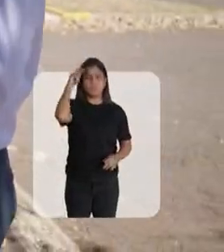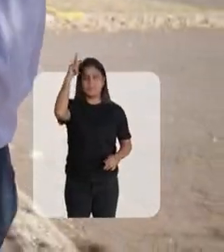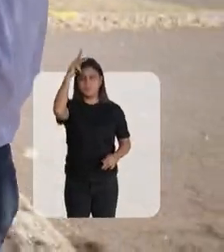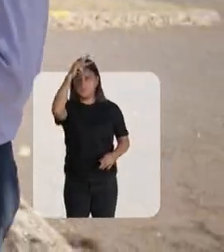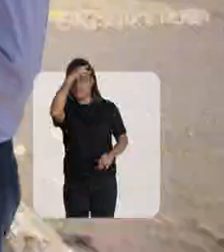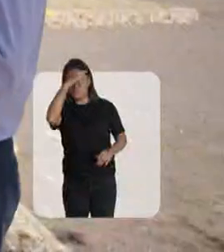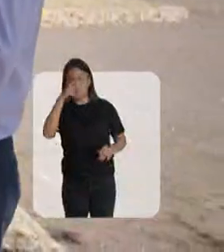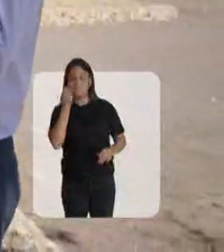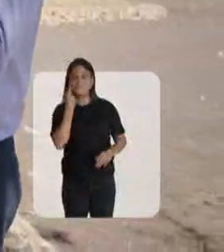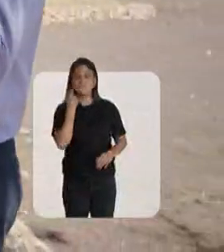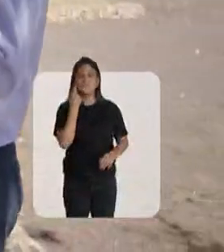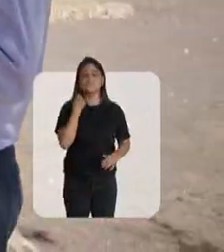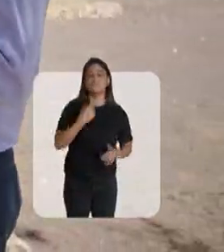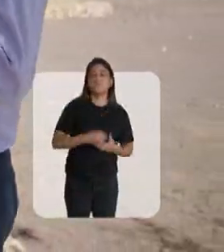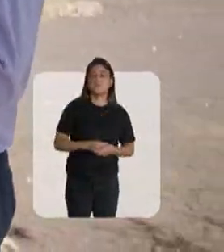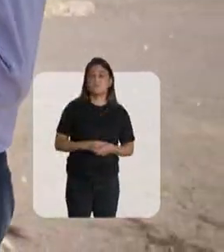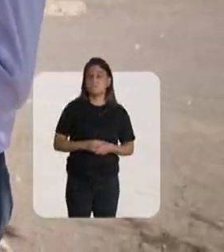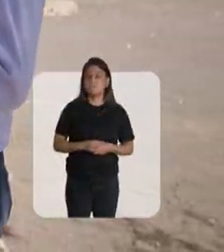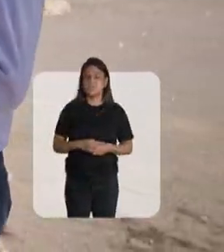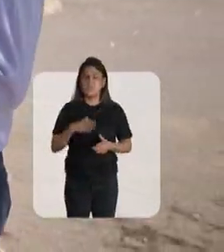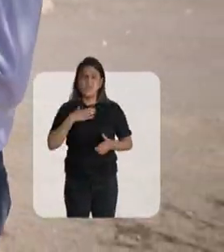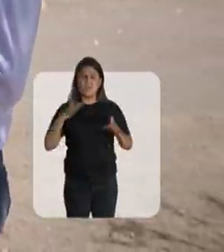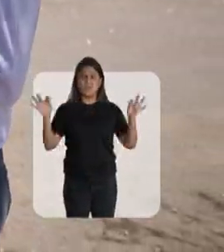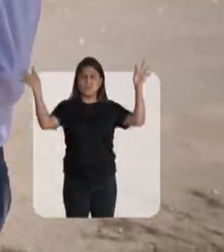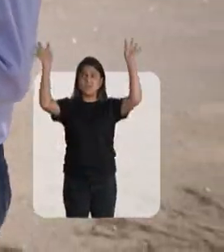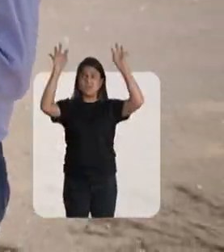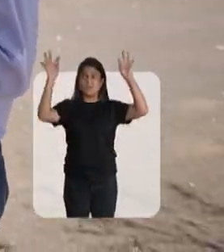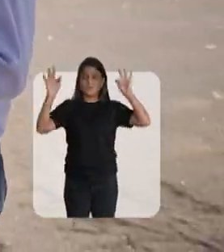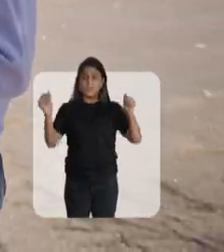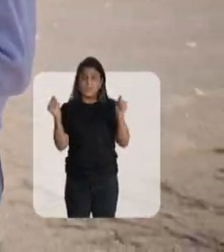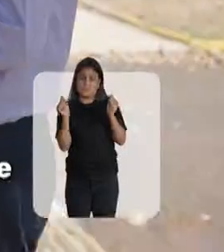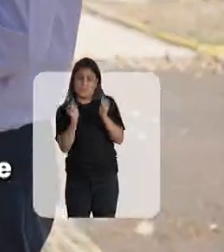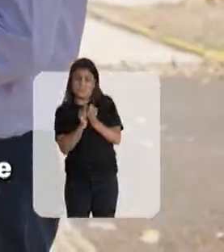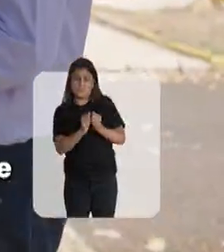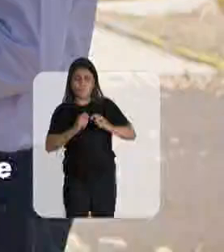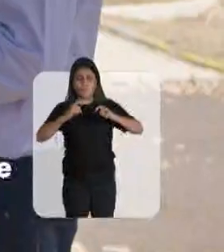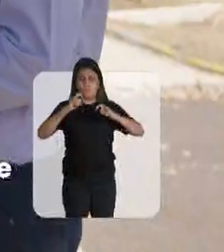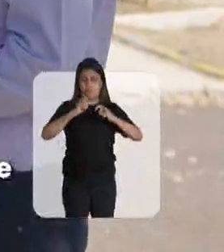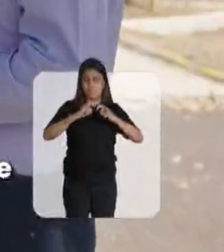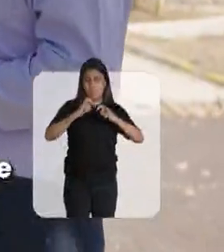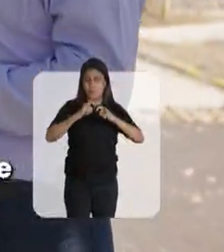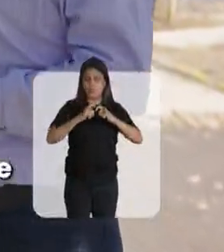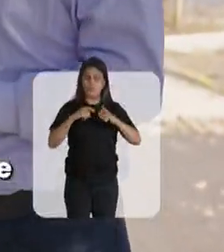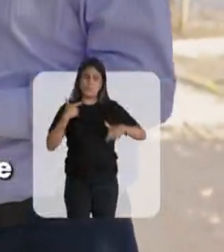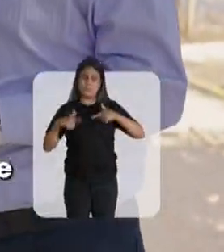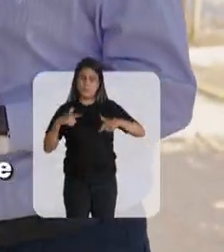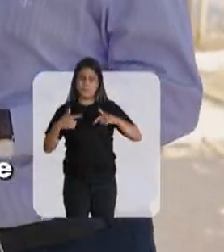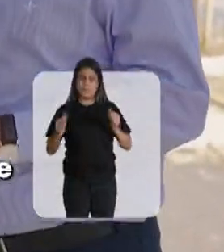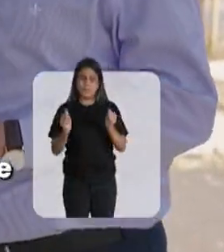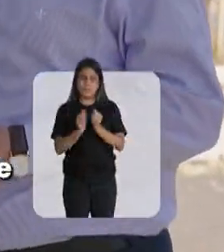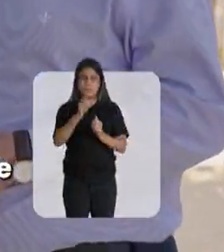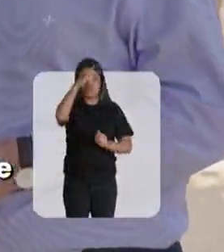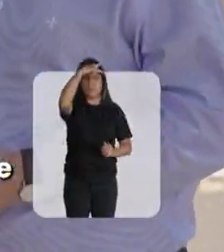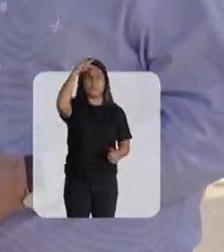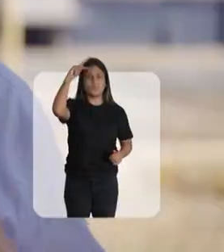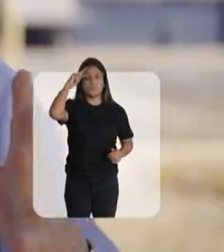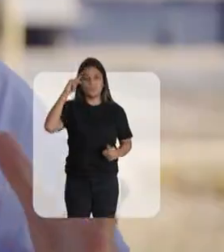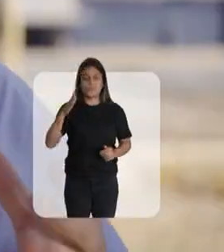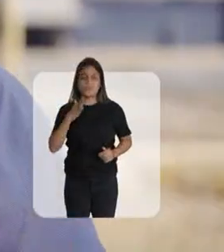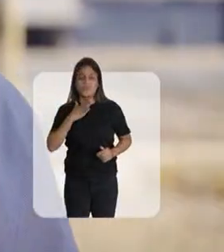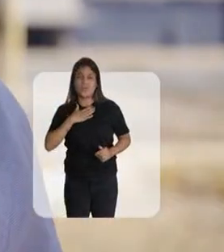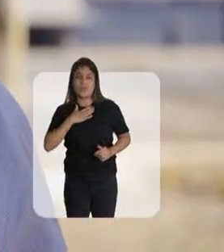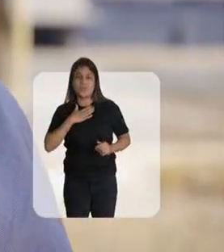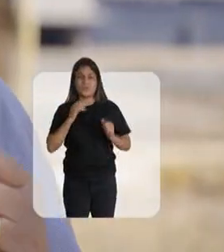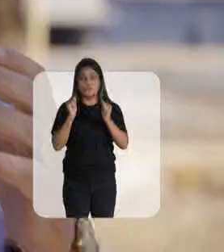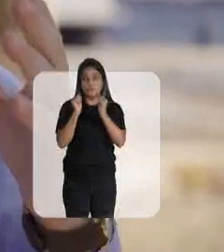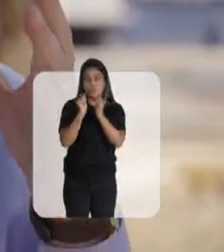muito feliz e honrado de ter um médico junto comigo para levar Avante esse projeto é Borela isso só será possível com o apoio de vocês eu e o